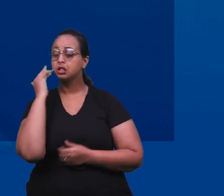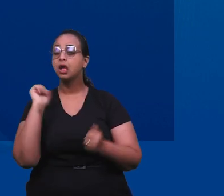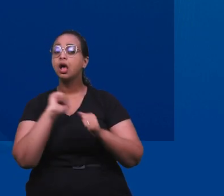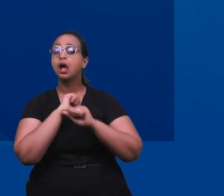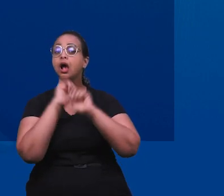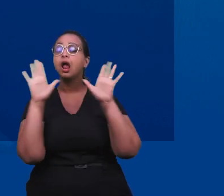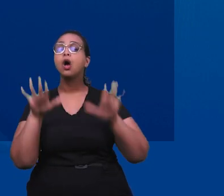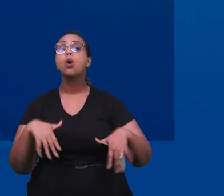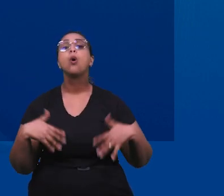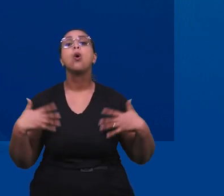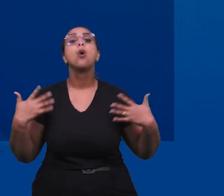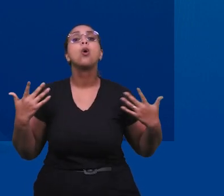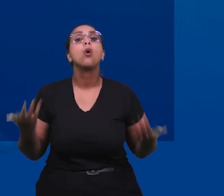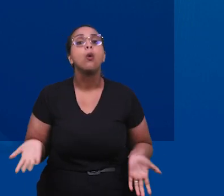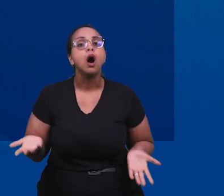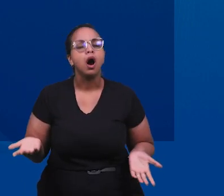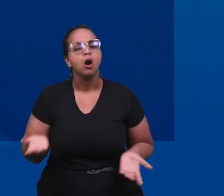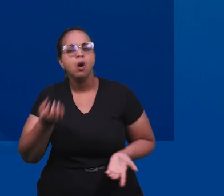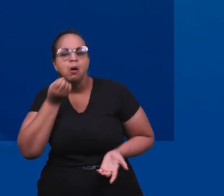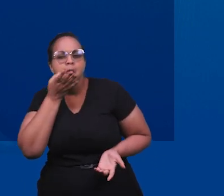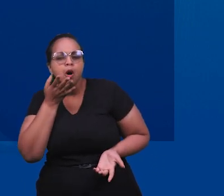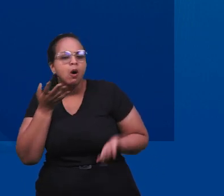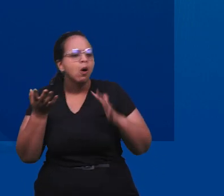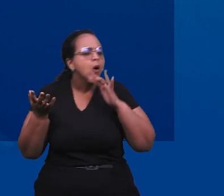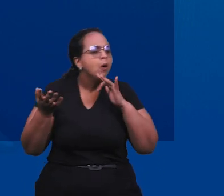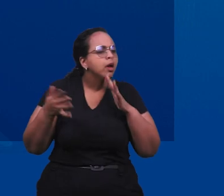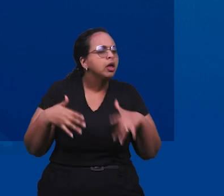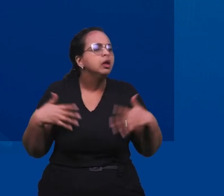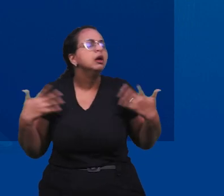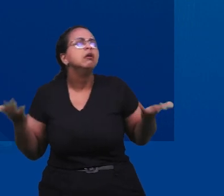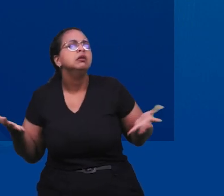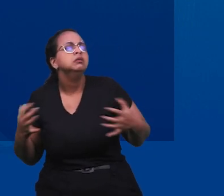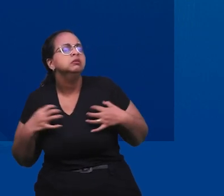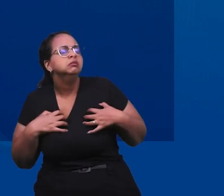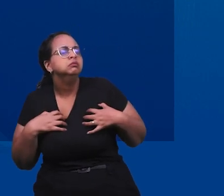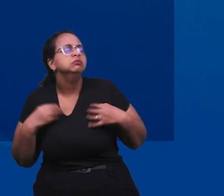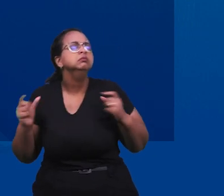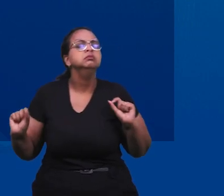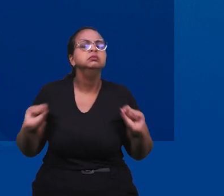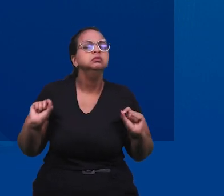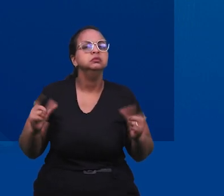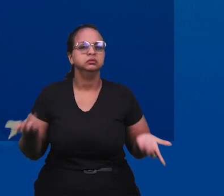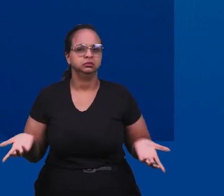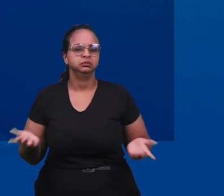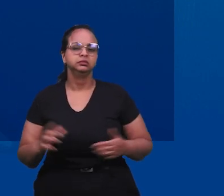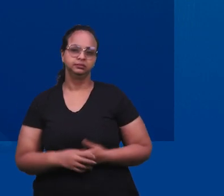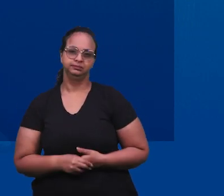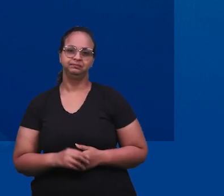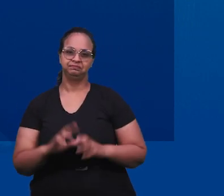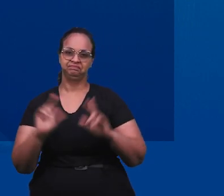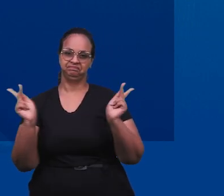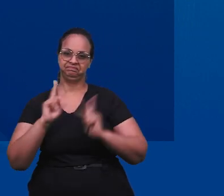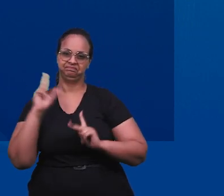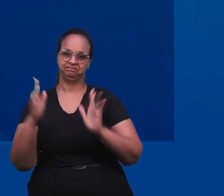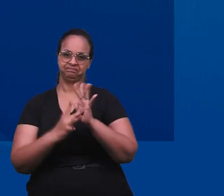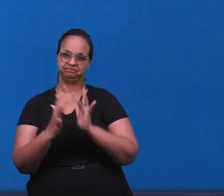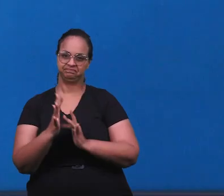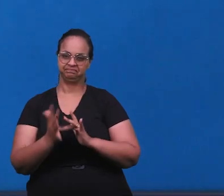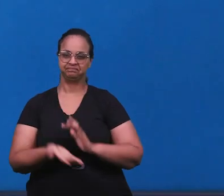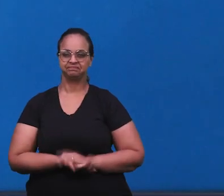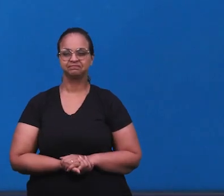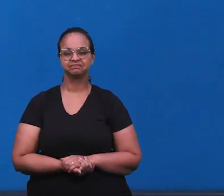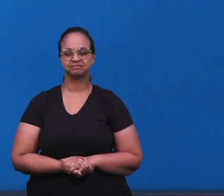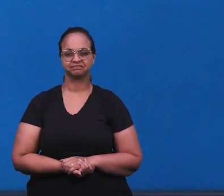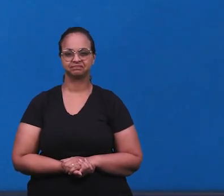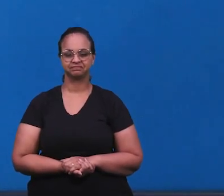e faz com que a doutrina seja aperfeiçoada cada dia em nosso meio. A paz do Senhor Jesus.